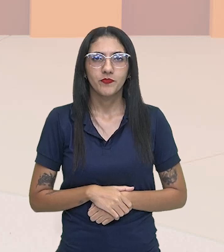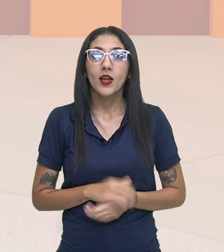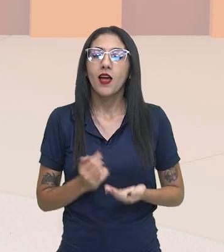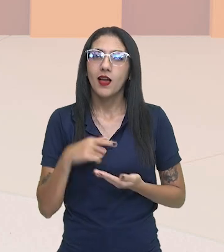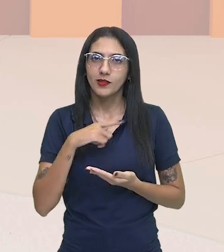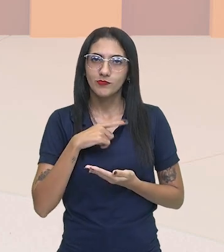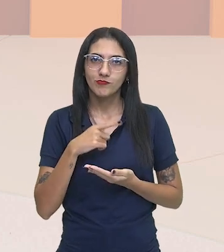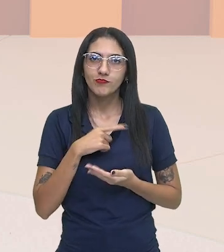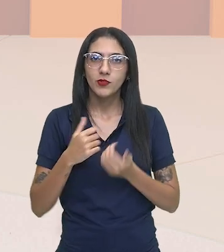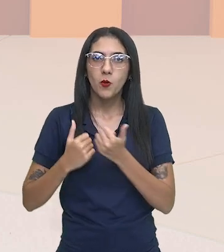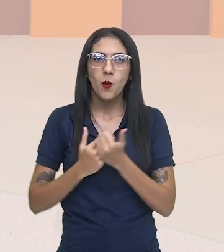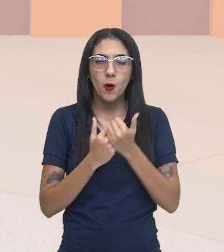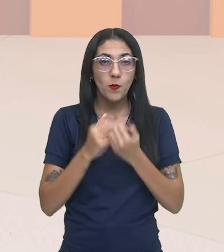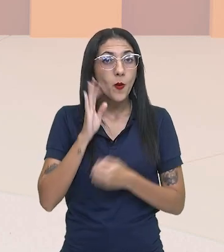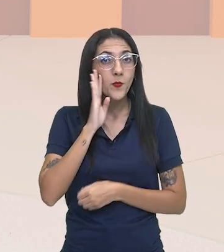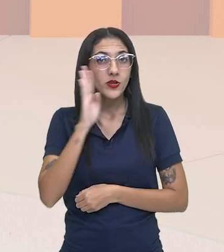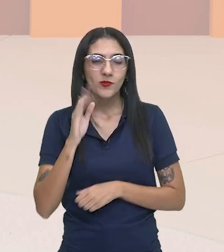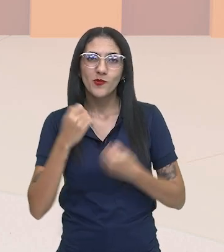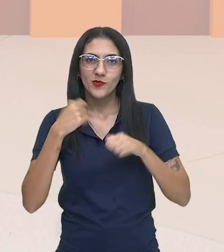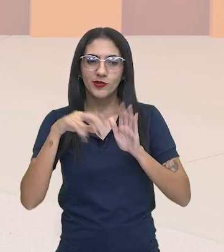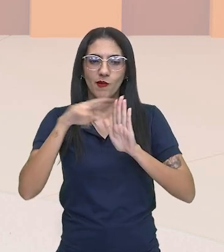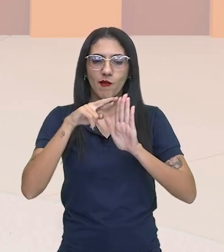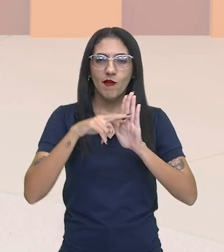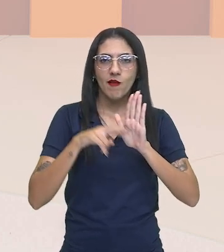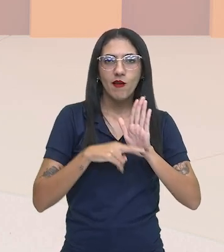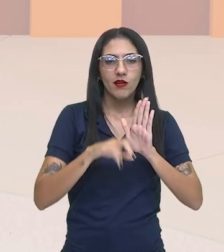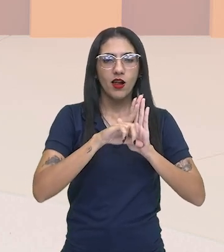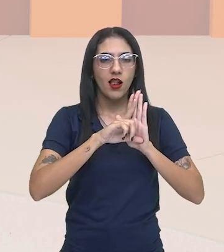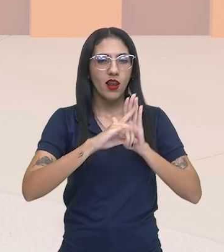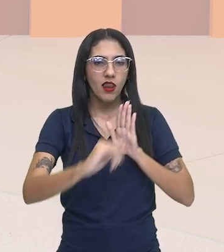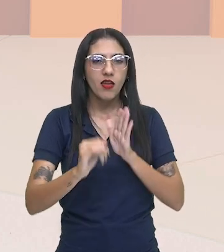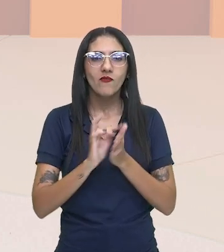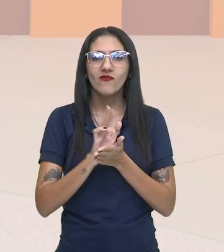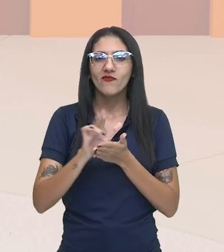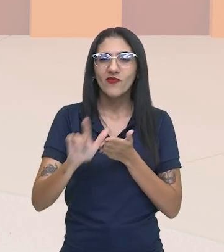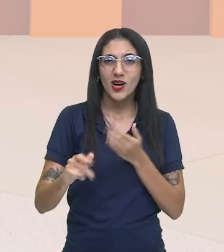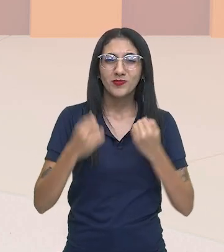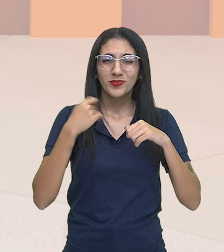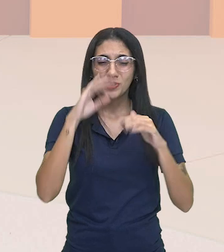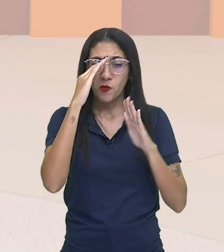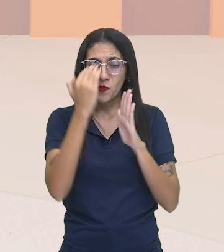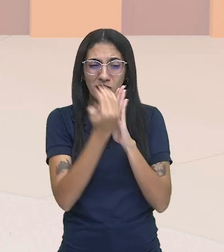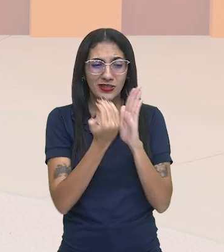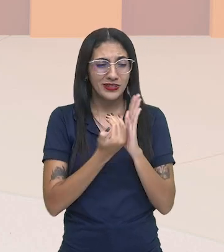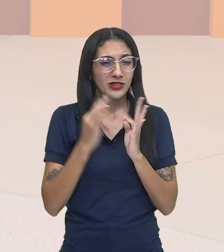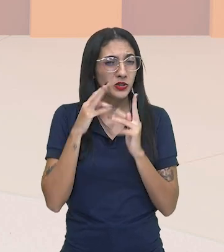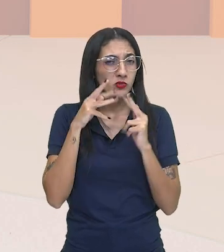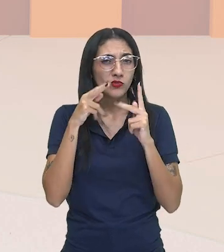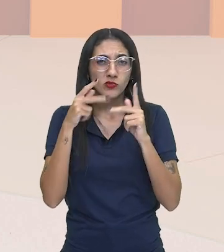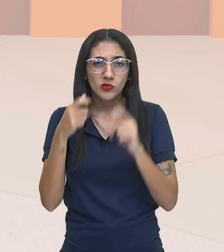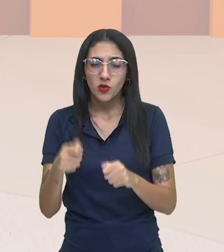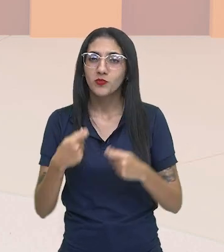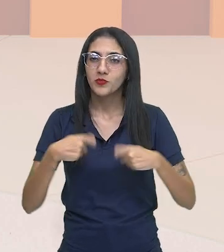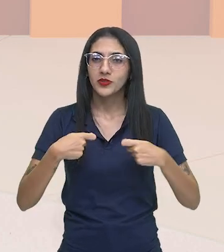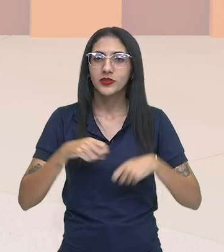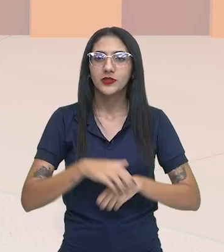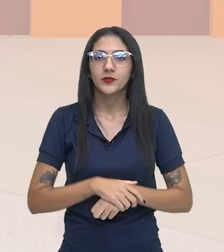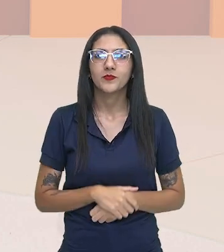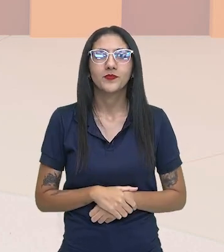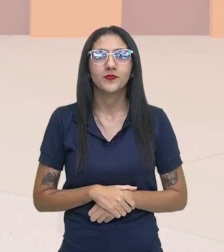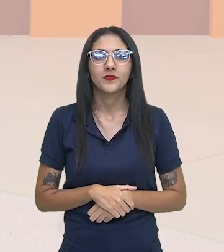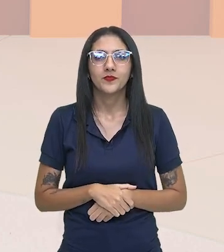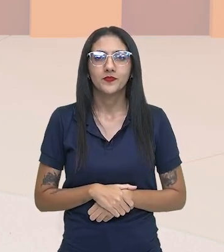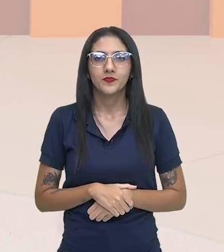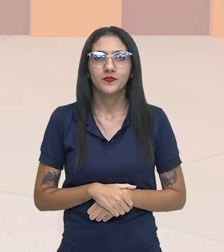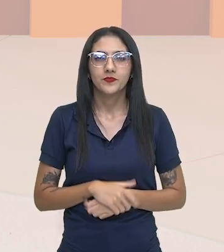está fundamentada em normas e regras que são aprovadas e aceitas por todos, né? No caso, por exemplo,